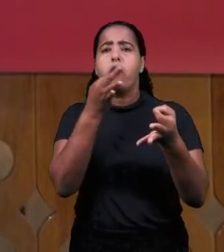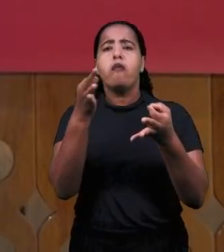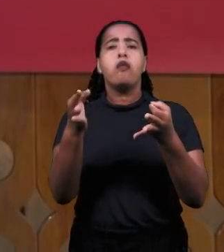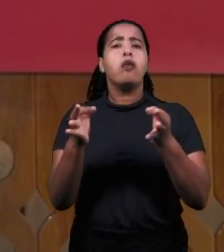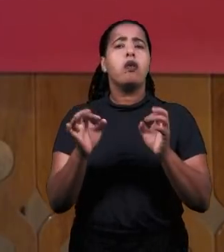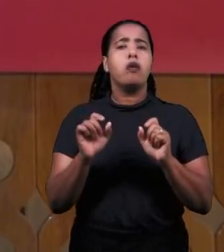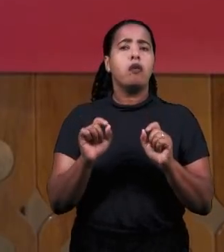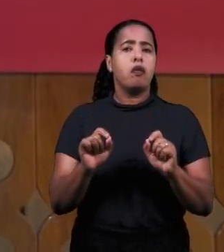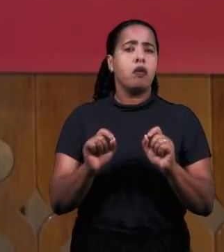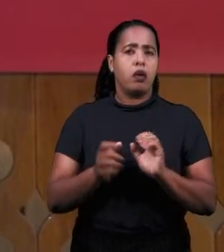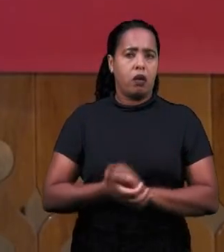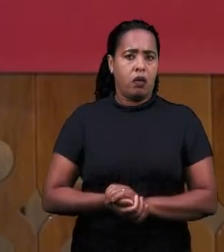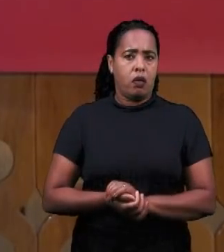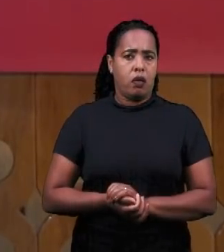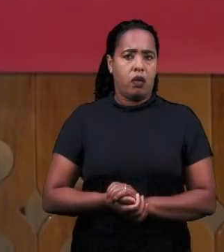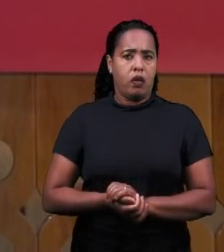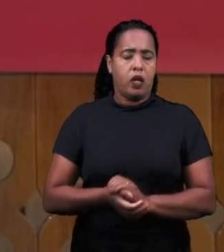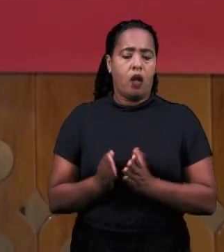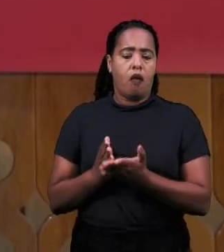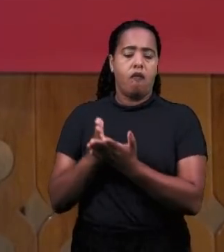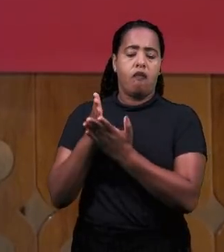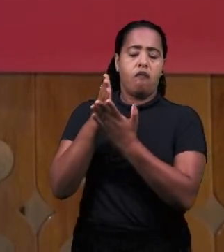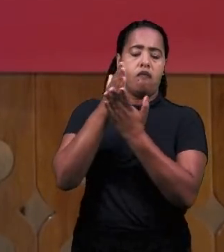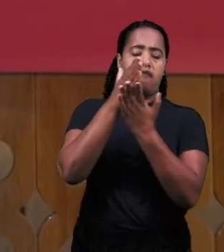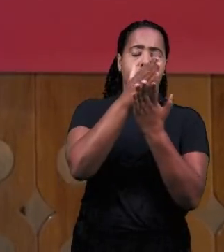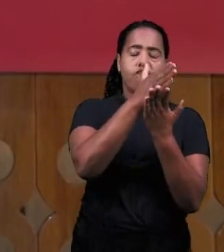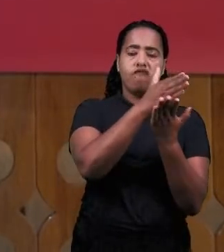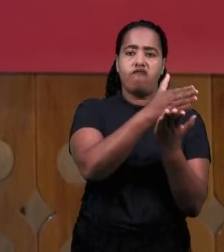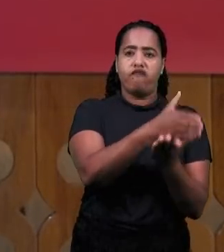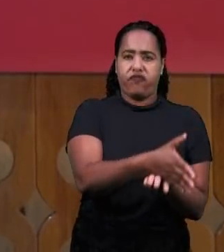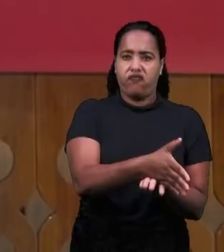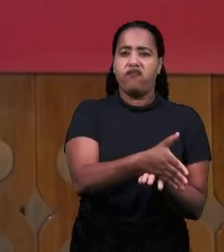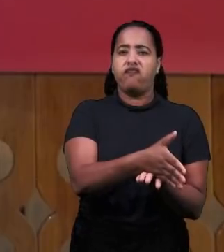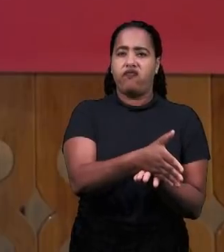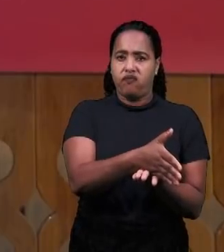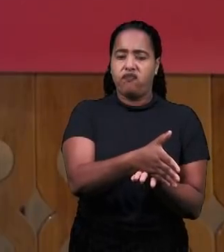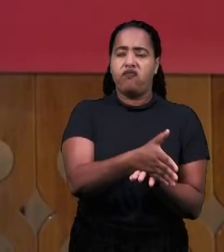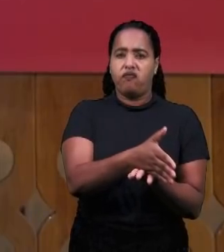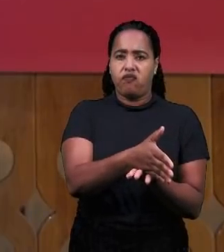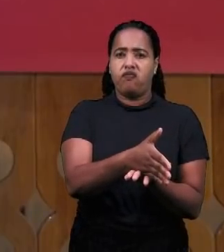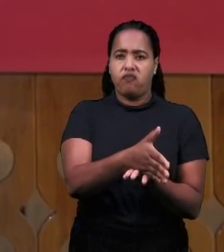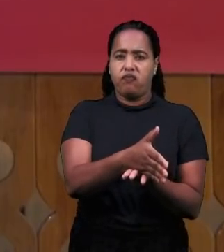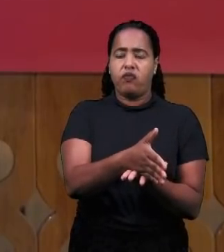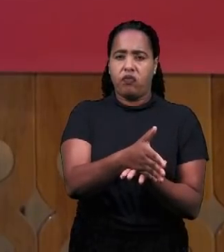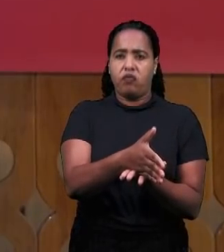como diz assim, fatal. Ele entra para atingir a doutrina do sangue,